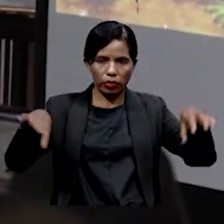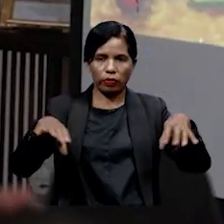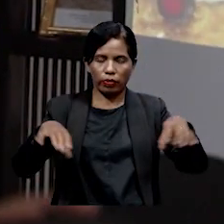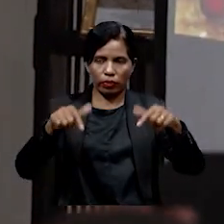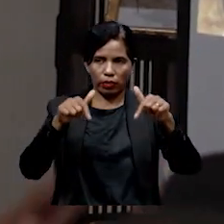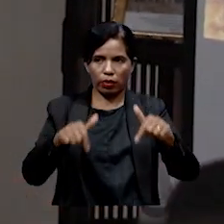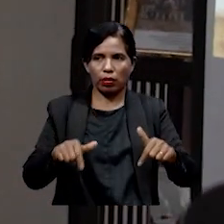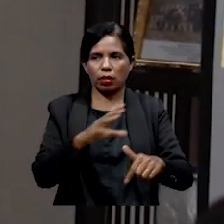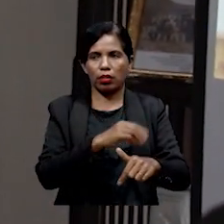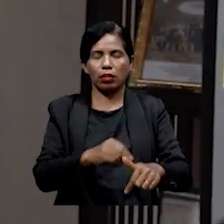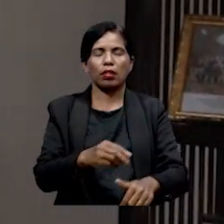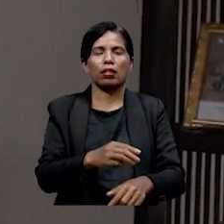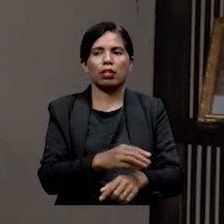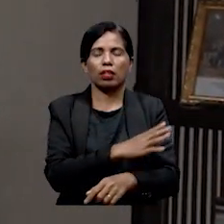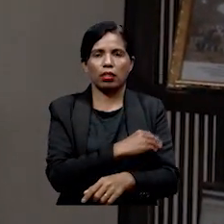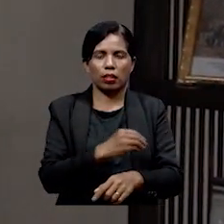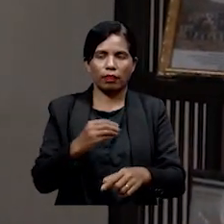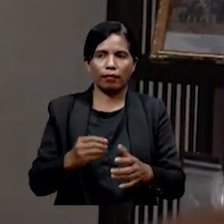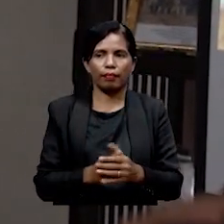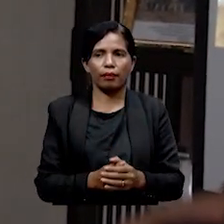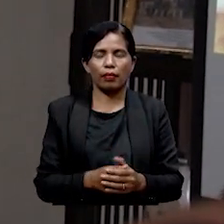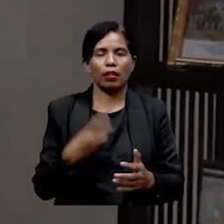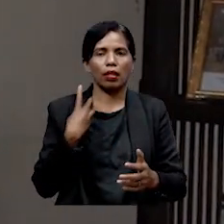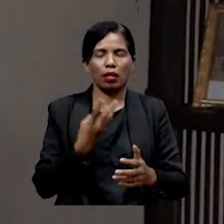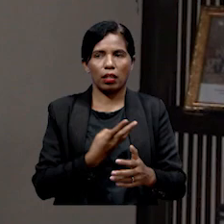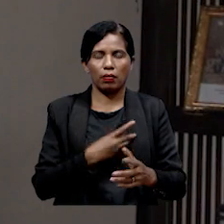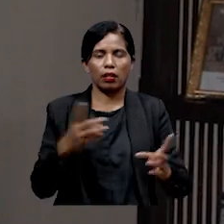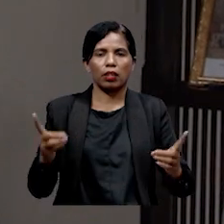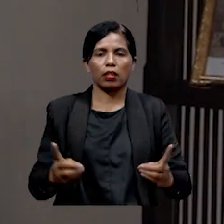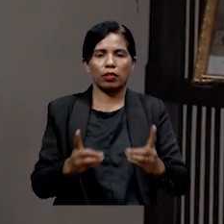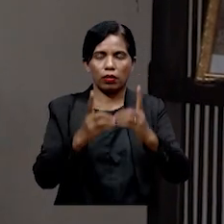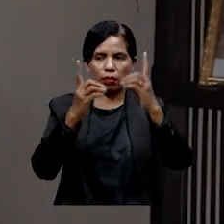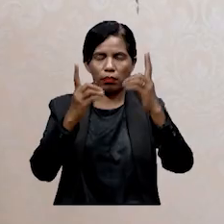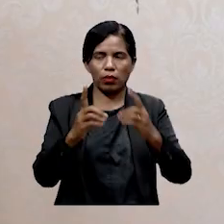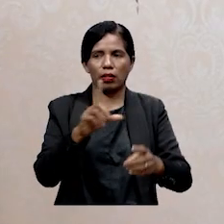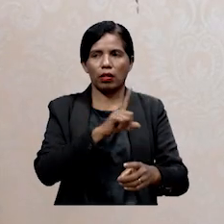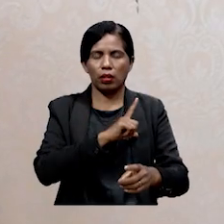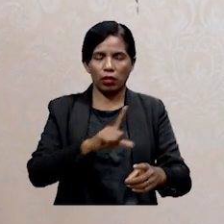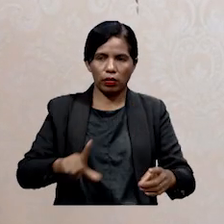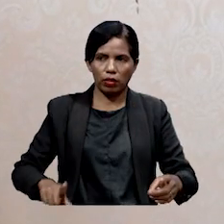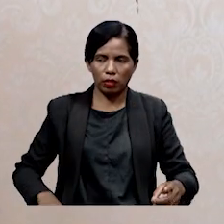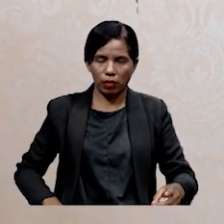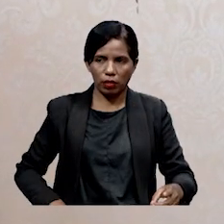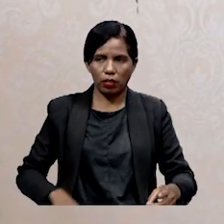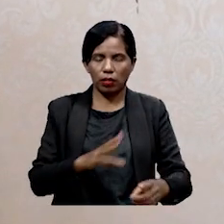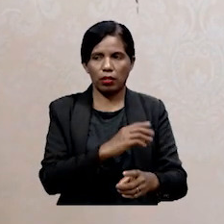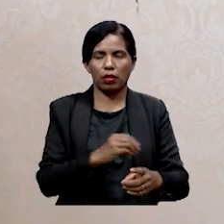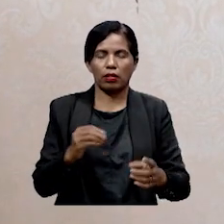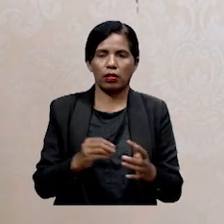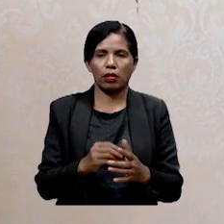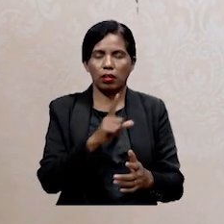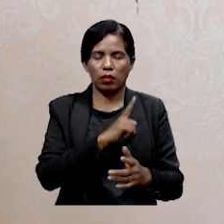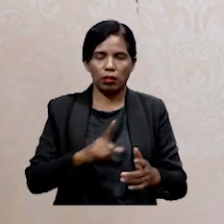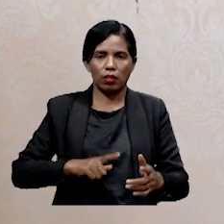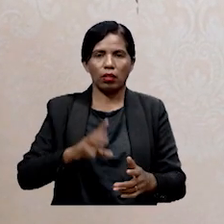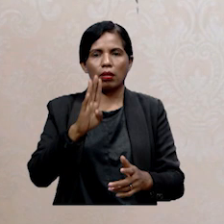a área hospitalidade. E a ocasião nemos a minha sei a sur malo holy rai, Sultan Hassan Abolkia